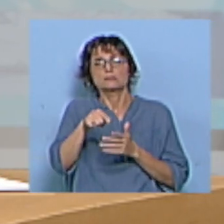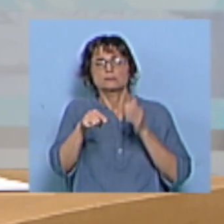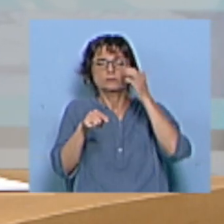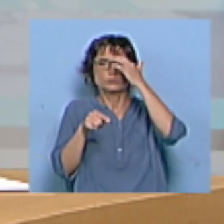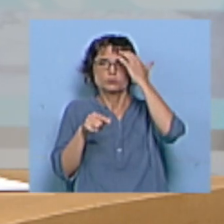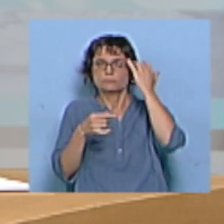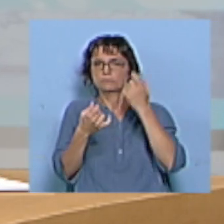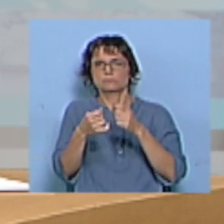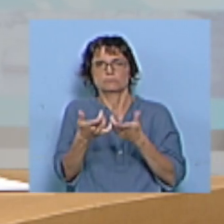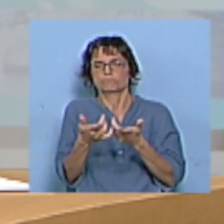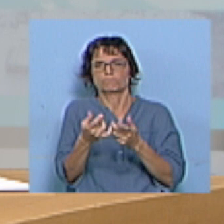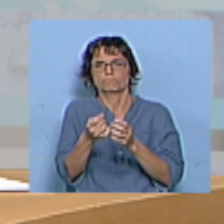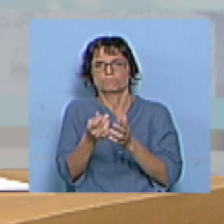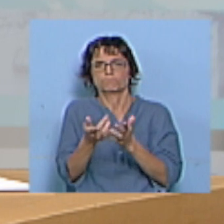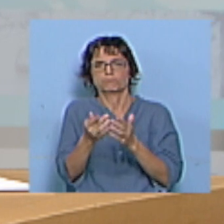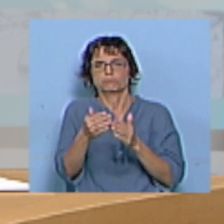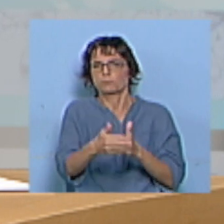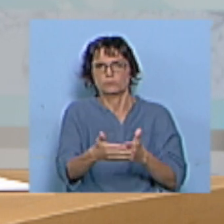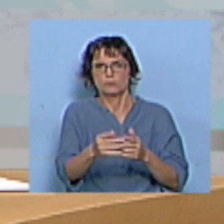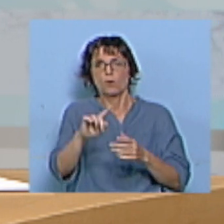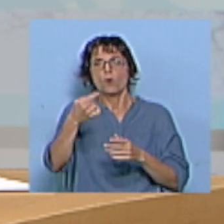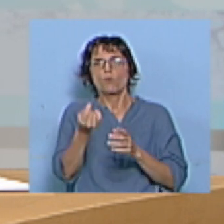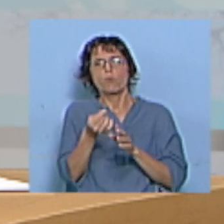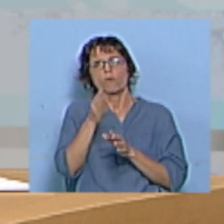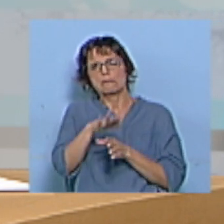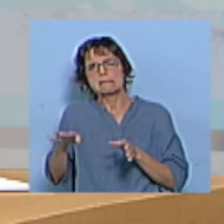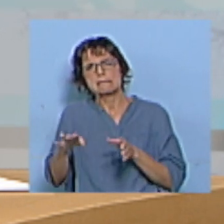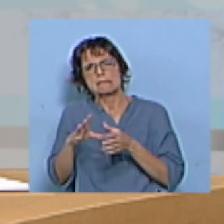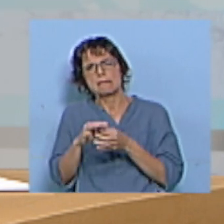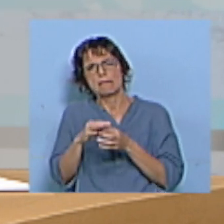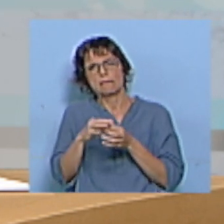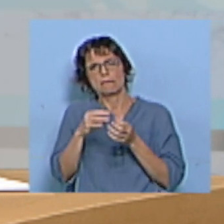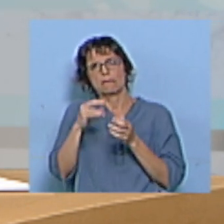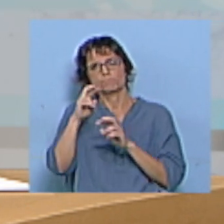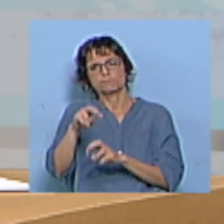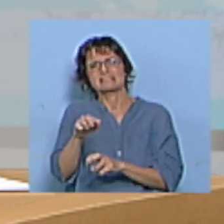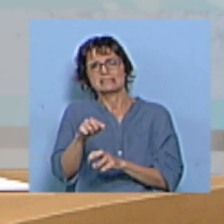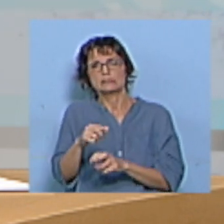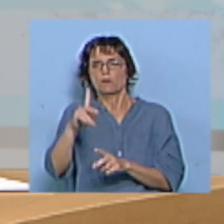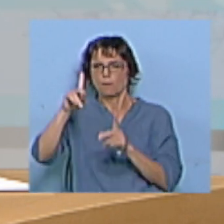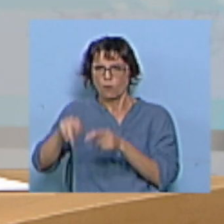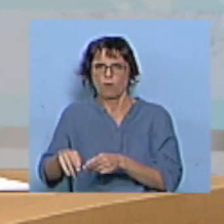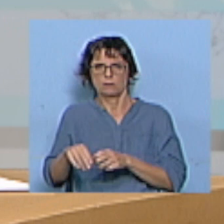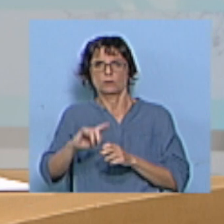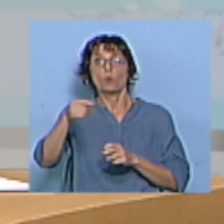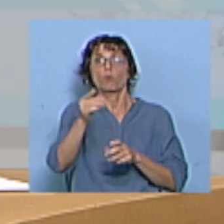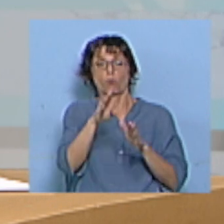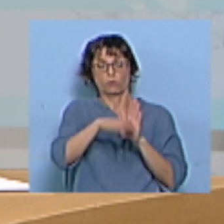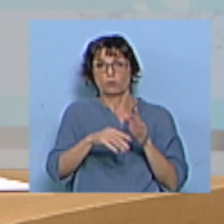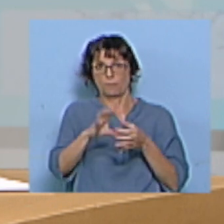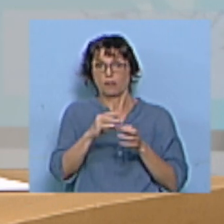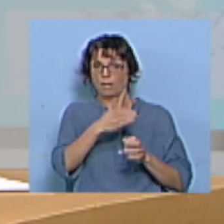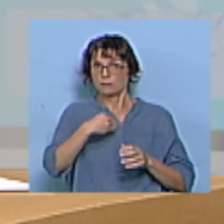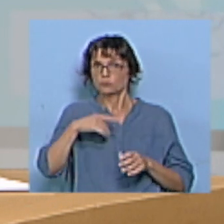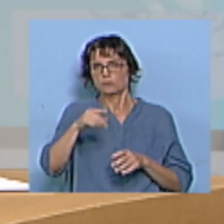O programa da ciência e investigação levou grandes cortes, o programa da saúde, que era para nós muito importante por causa